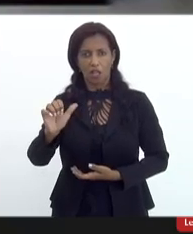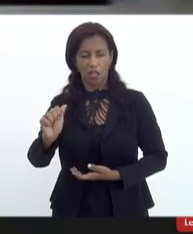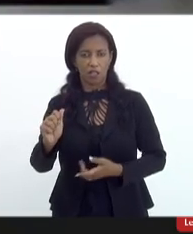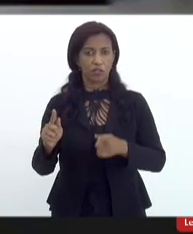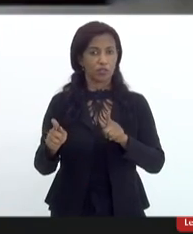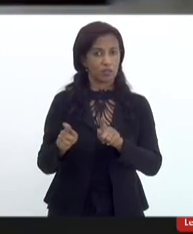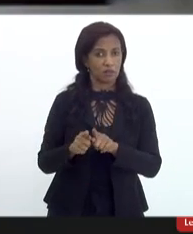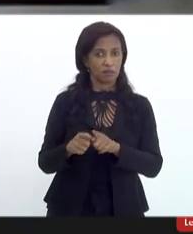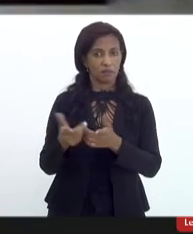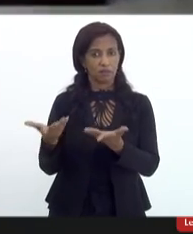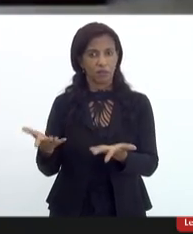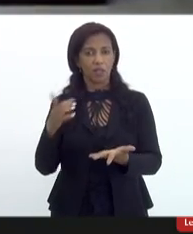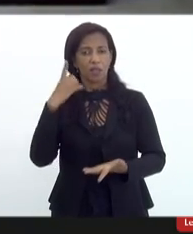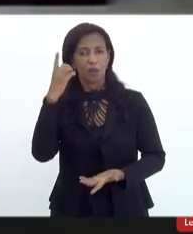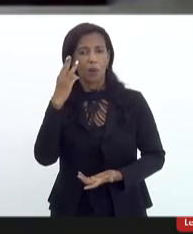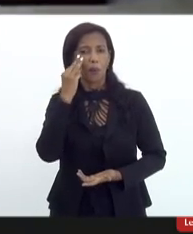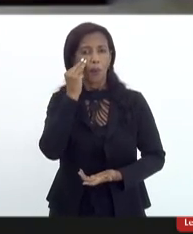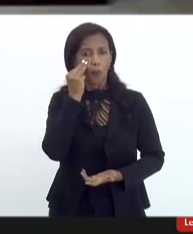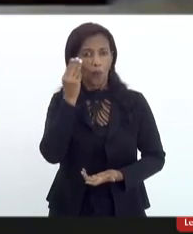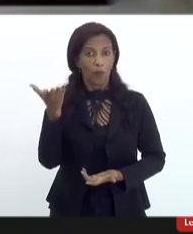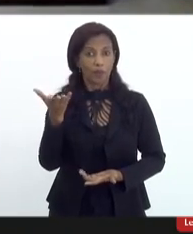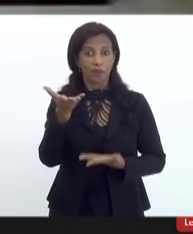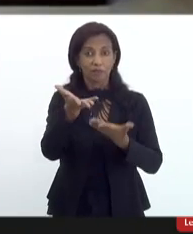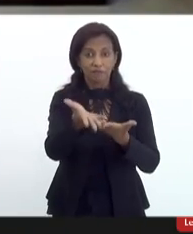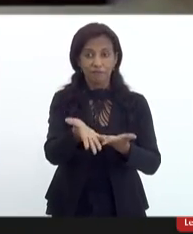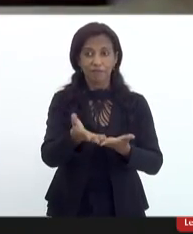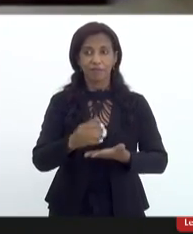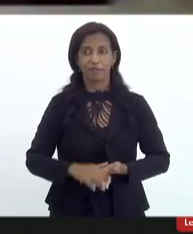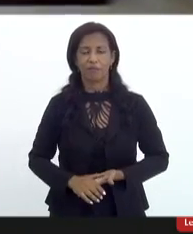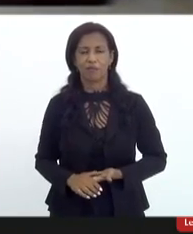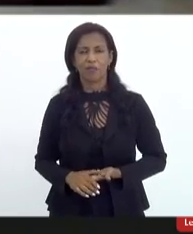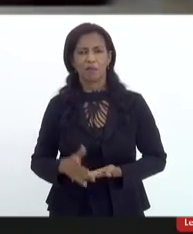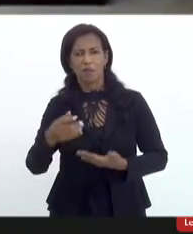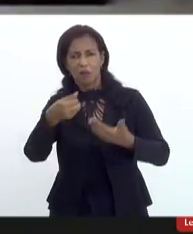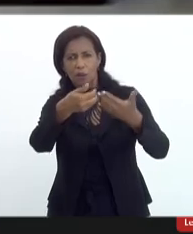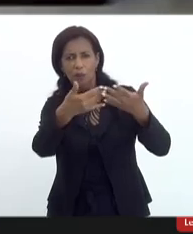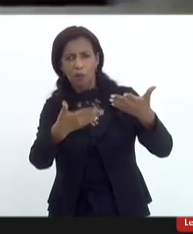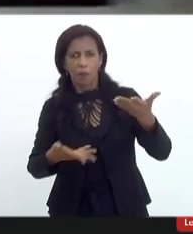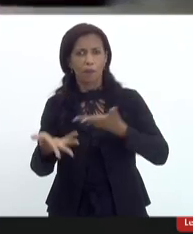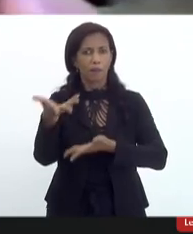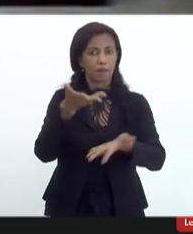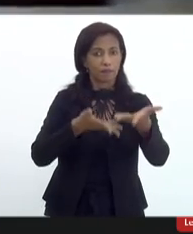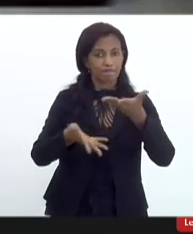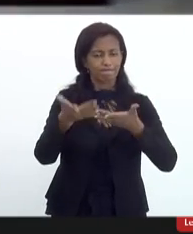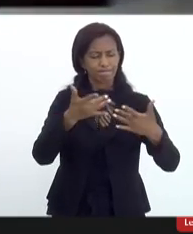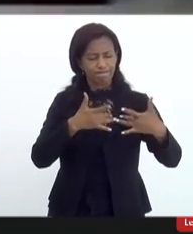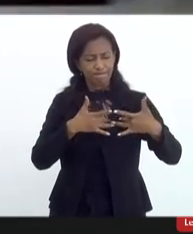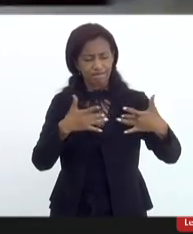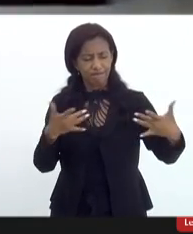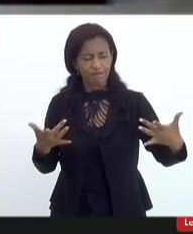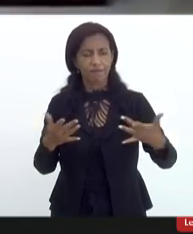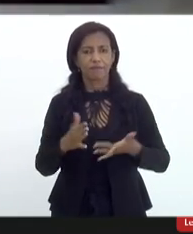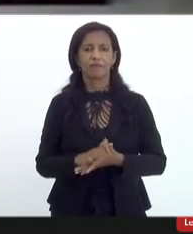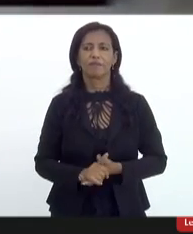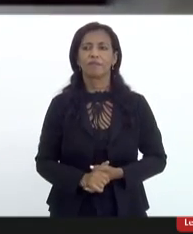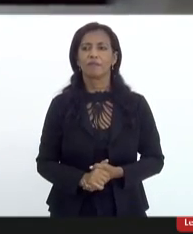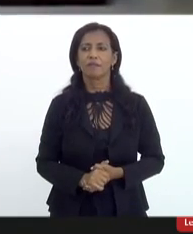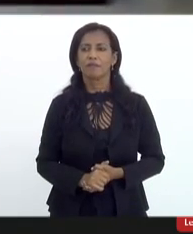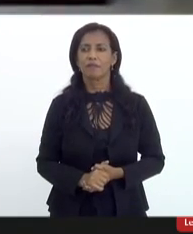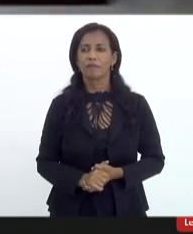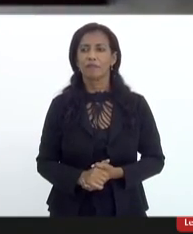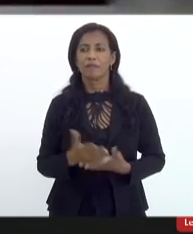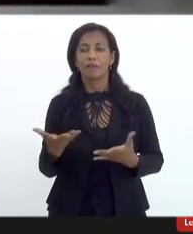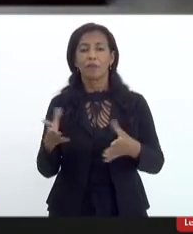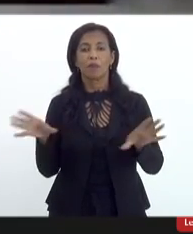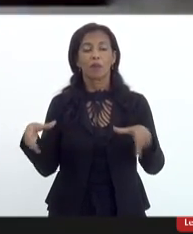excelentíssima deputada Mônica Francisco, pelas colocações, pela participação, pela sensibilidade e pela